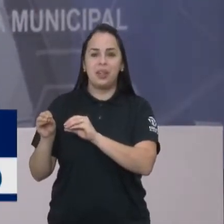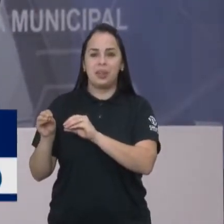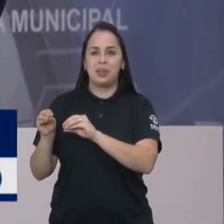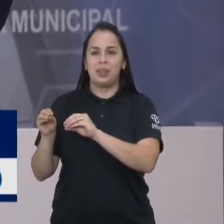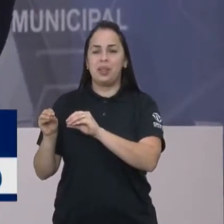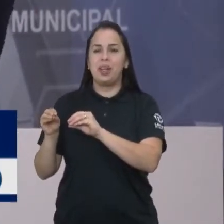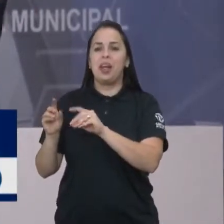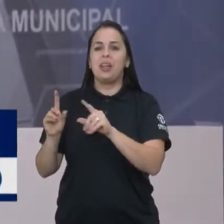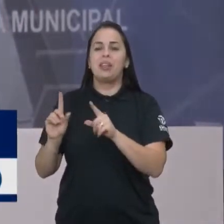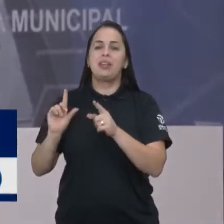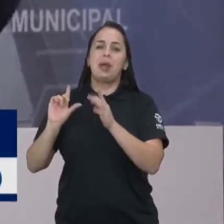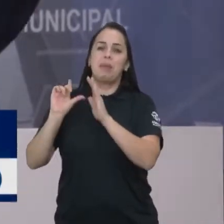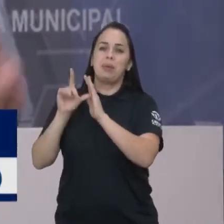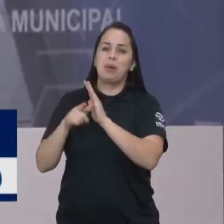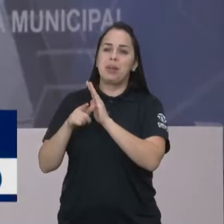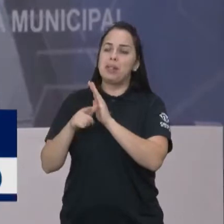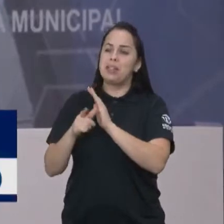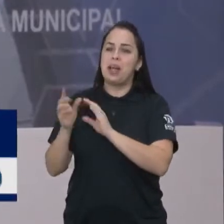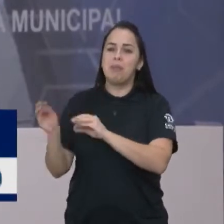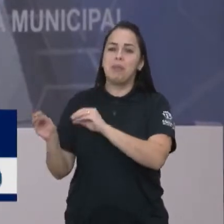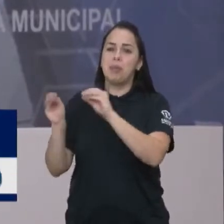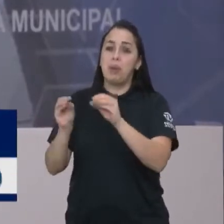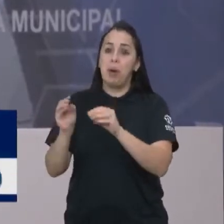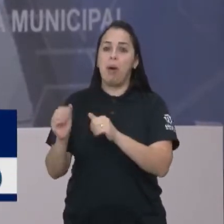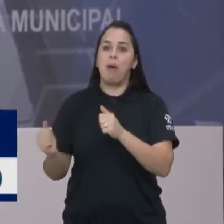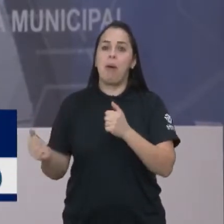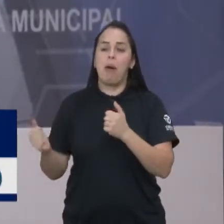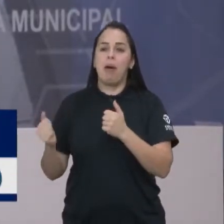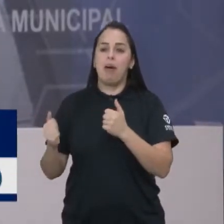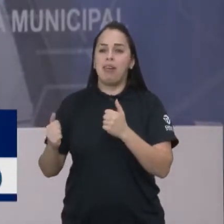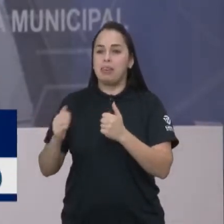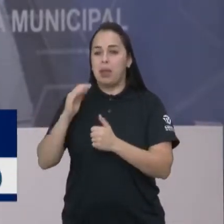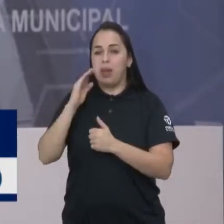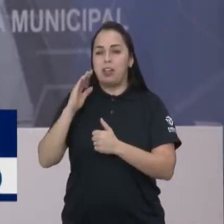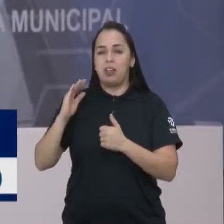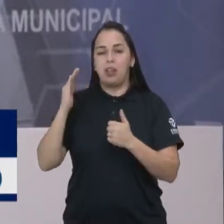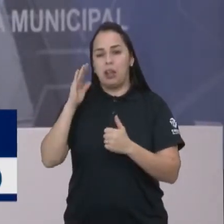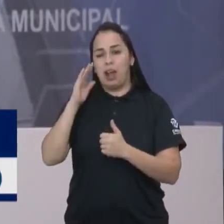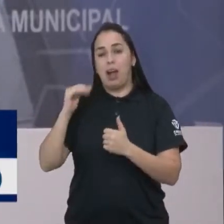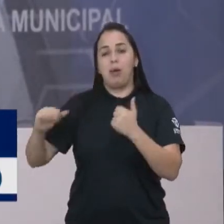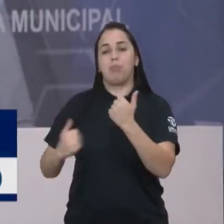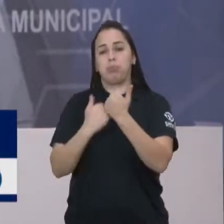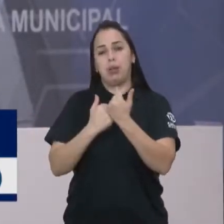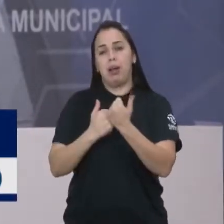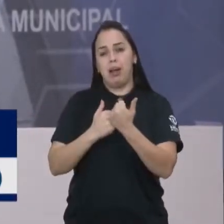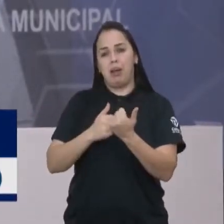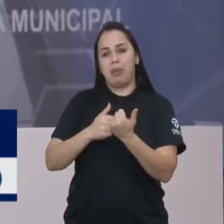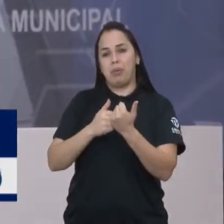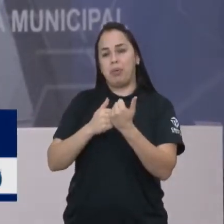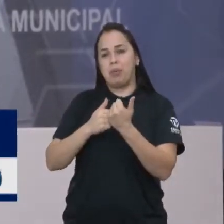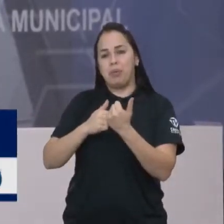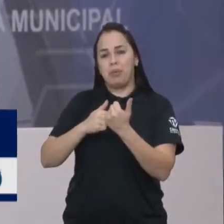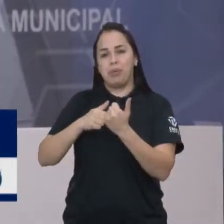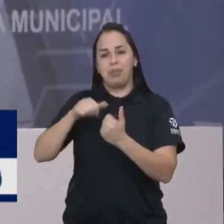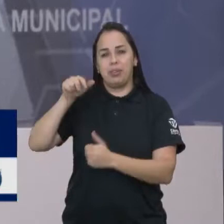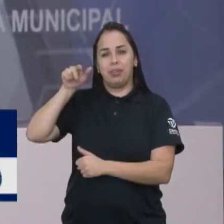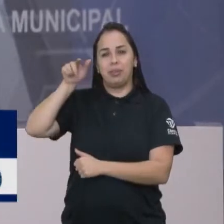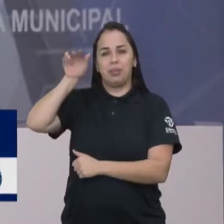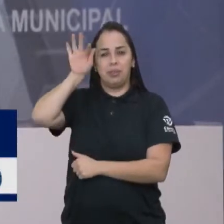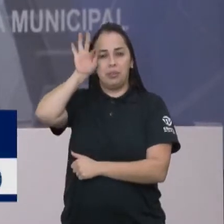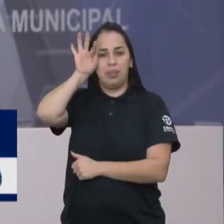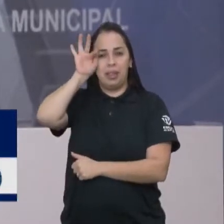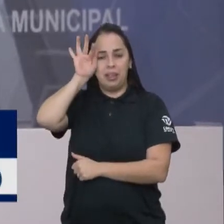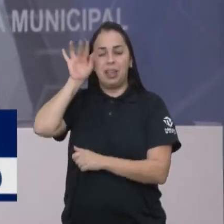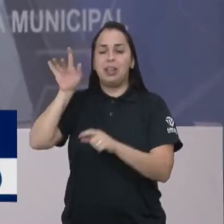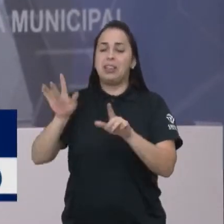alçou ele lá para o sétimo andar para poder auxiliá-lo diretamente, né? Eu falei, pô, e agora? O Ricardo não está aqui, né?